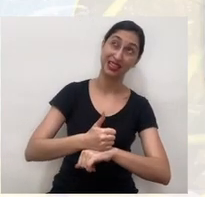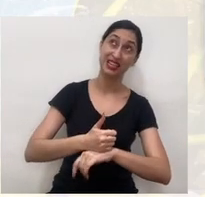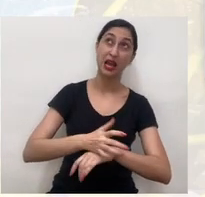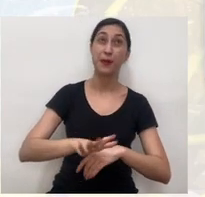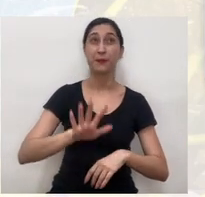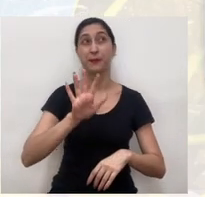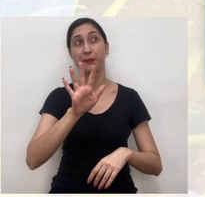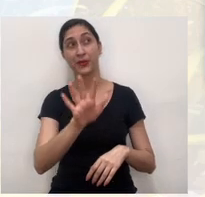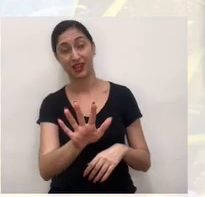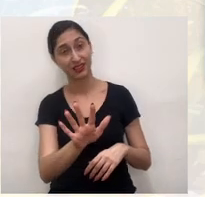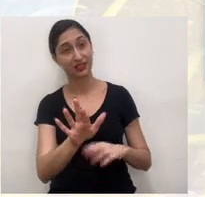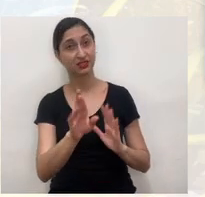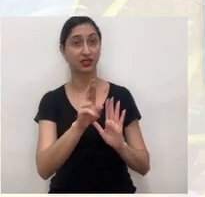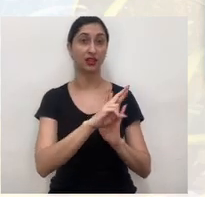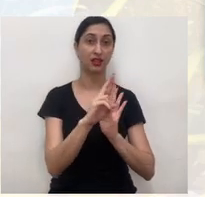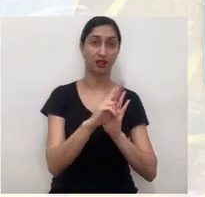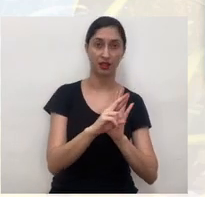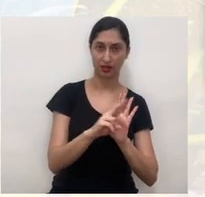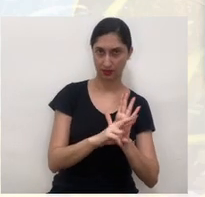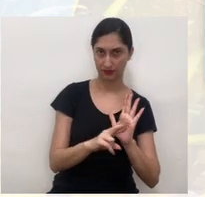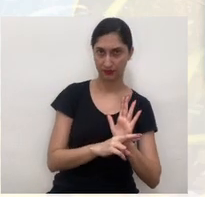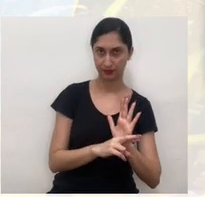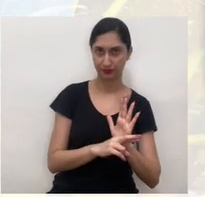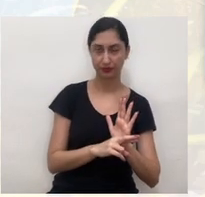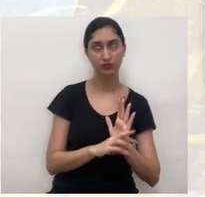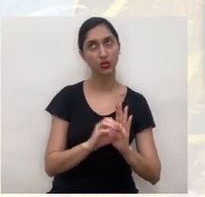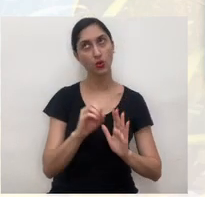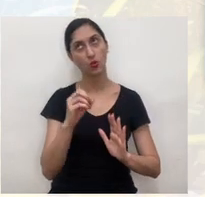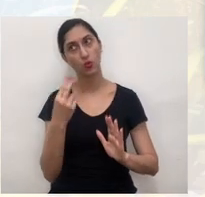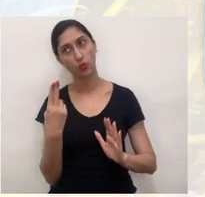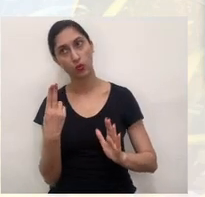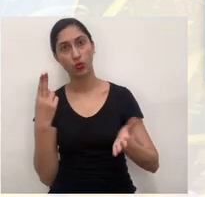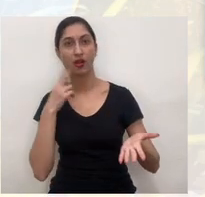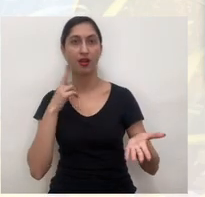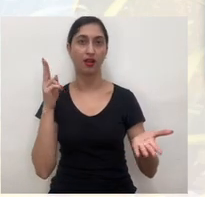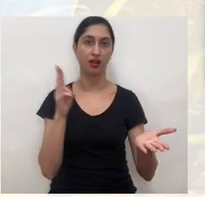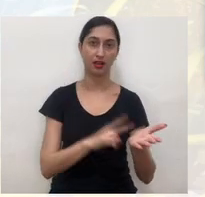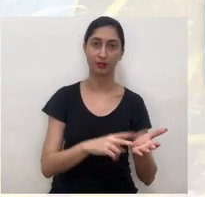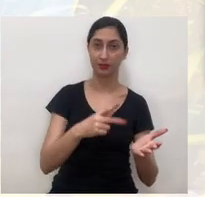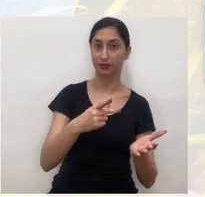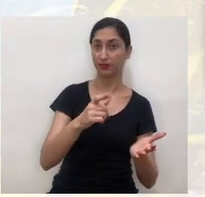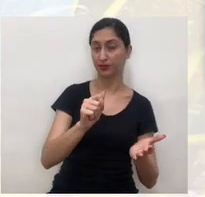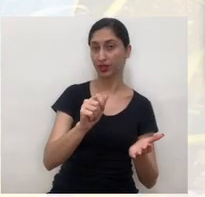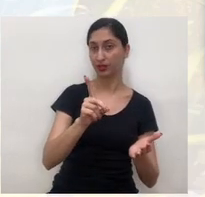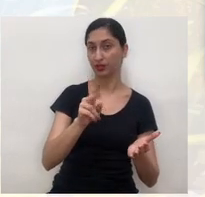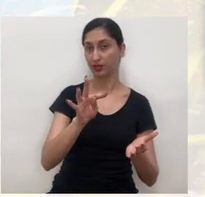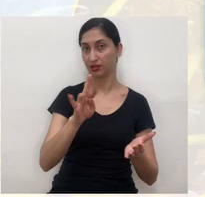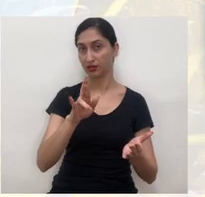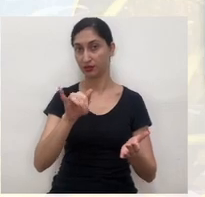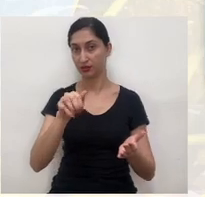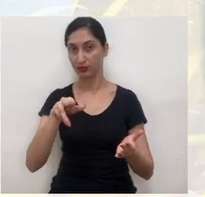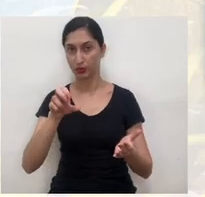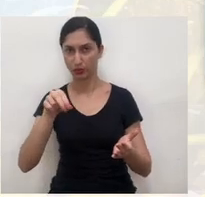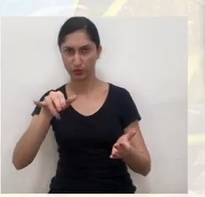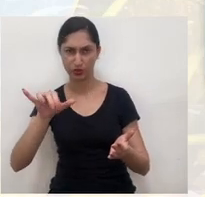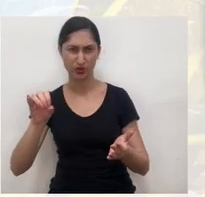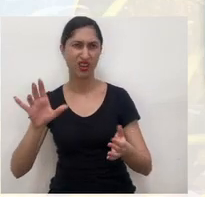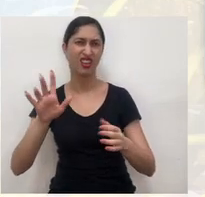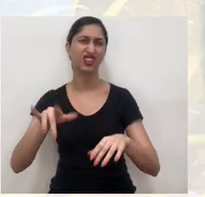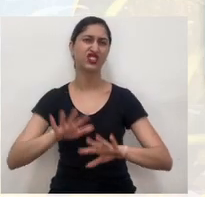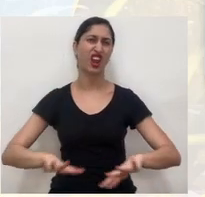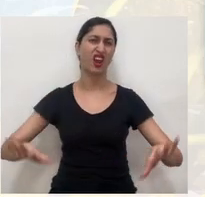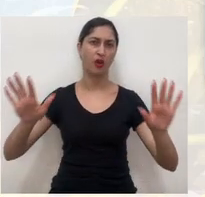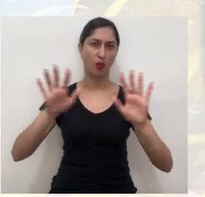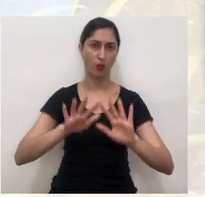as regras, vamos chamar assim, ou as cartas patrimoniais, elas são instrumentos genéricos. Elas são como